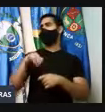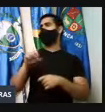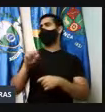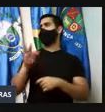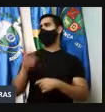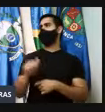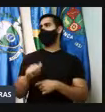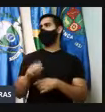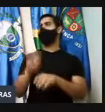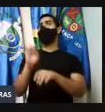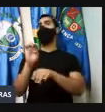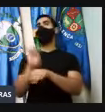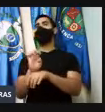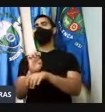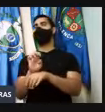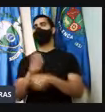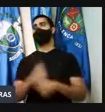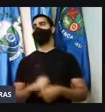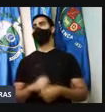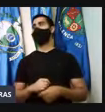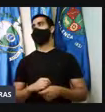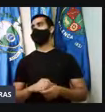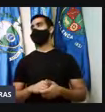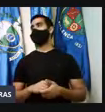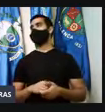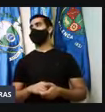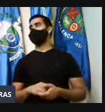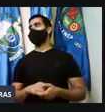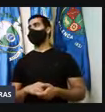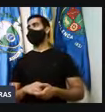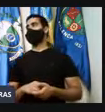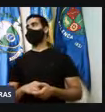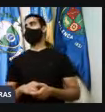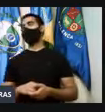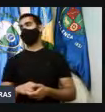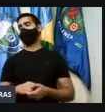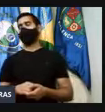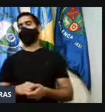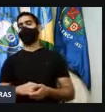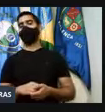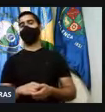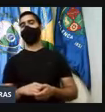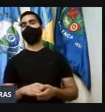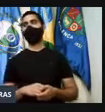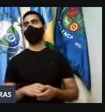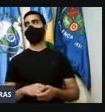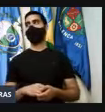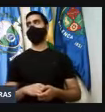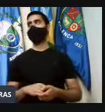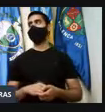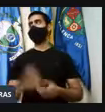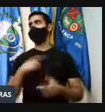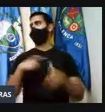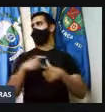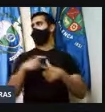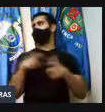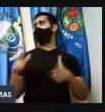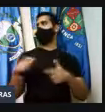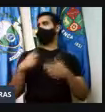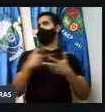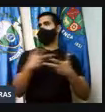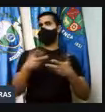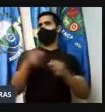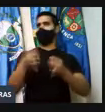Estado é o principal gestor da SEDAI, né? Ele tem maioria de ação, é o